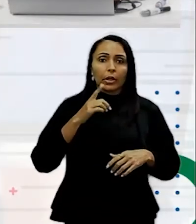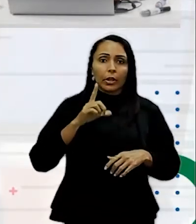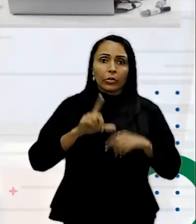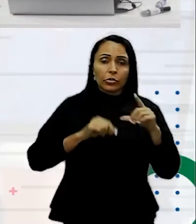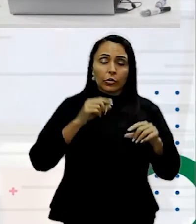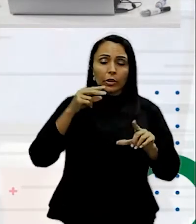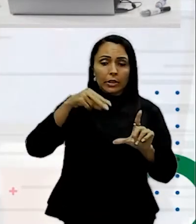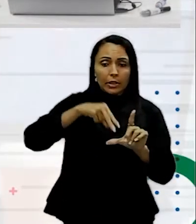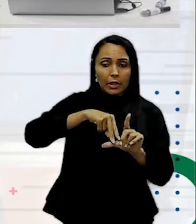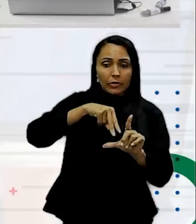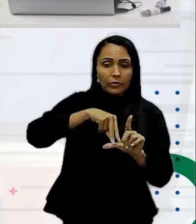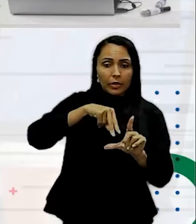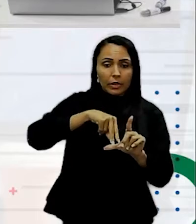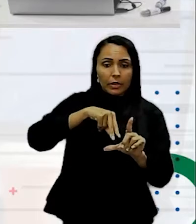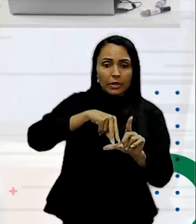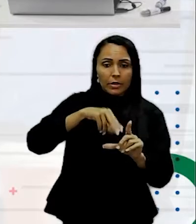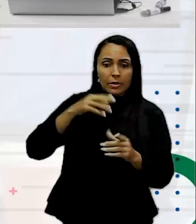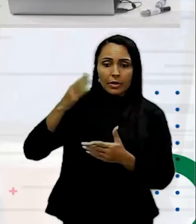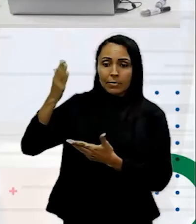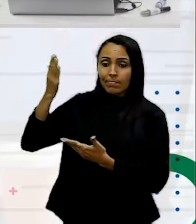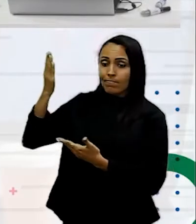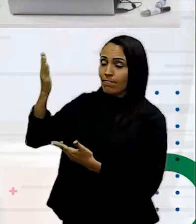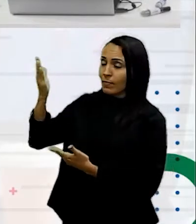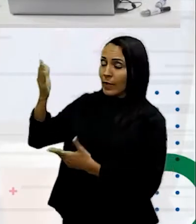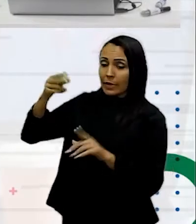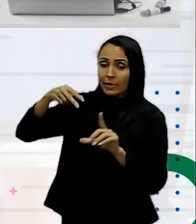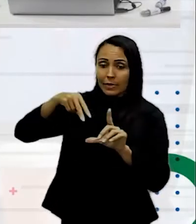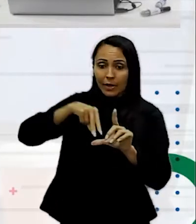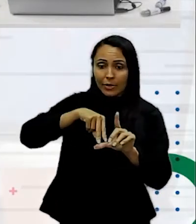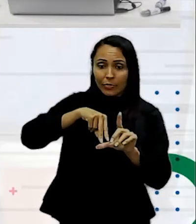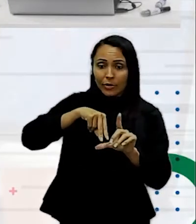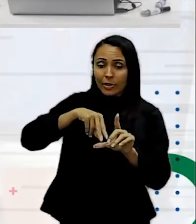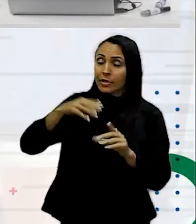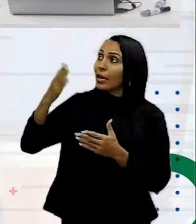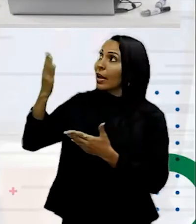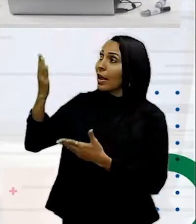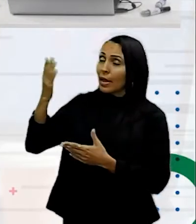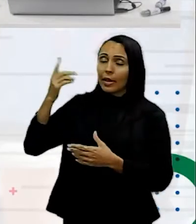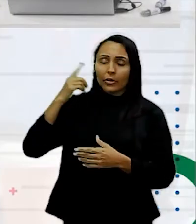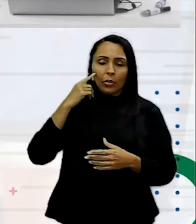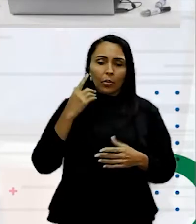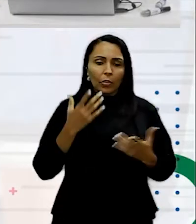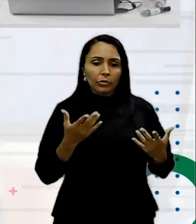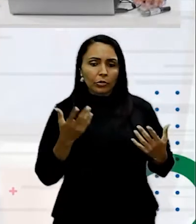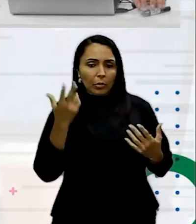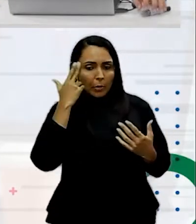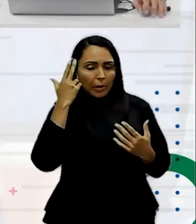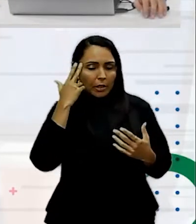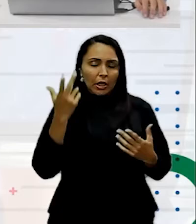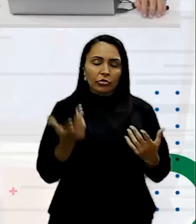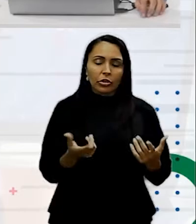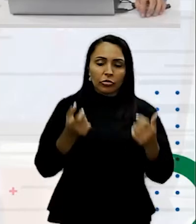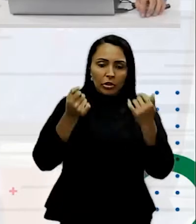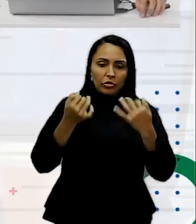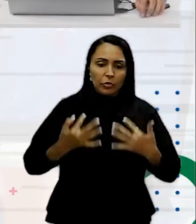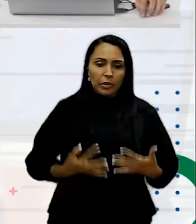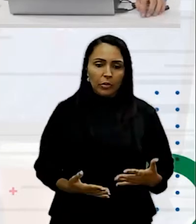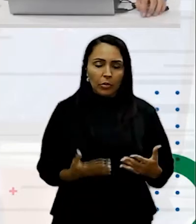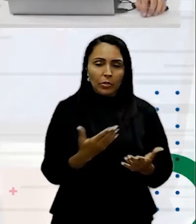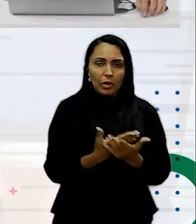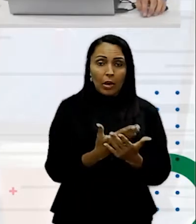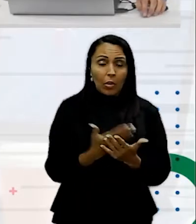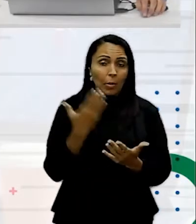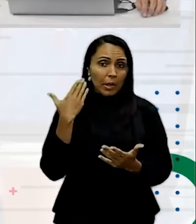Netflix. Aqui na Netflix a gente tem novamente aquela familiaridade que a gente comentou na aula passada.